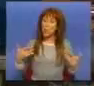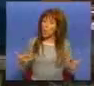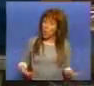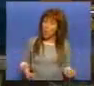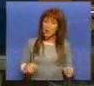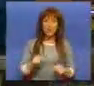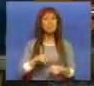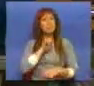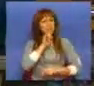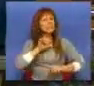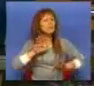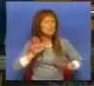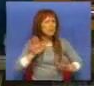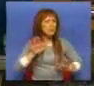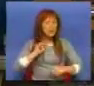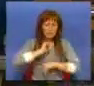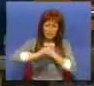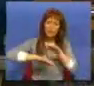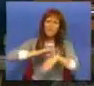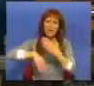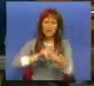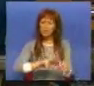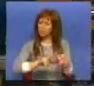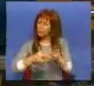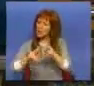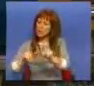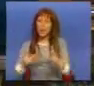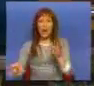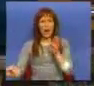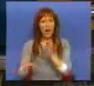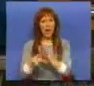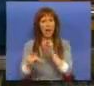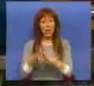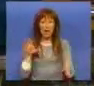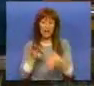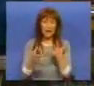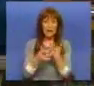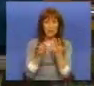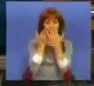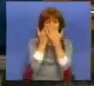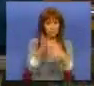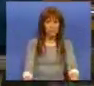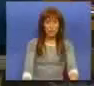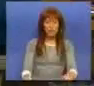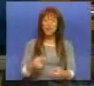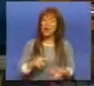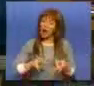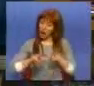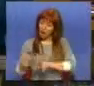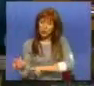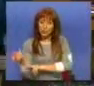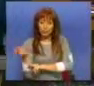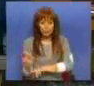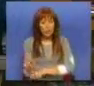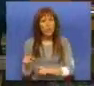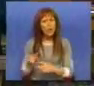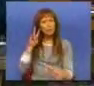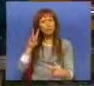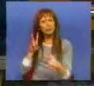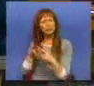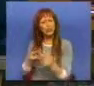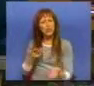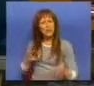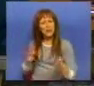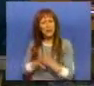hoje possível proceder a uma alteração da legislação sobre o divórcio. Uma alteração que vai de encontro a